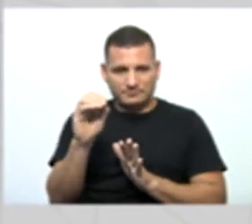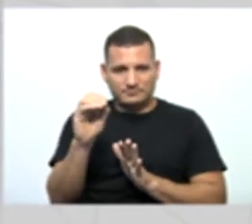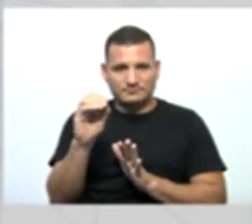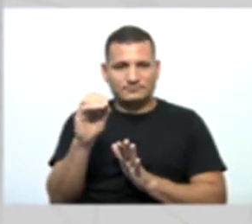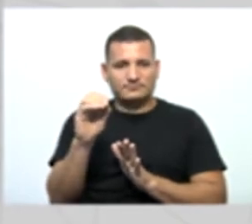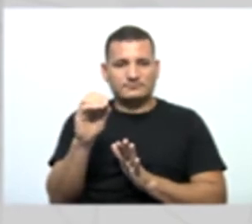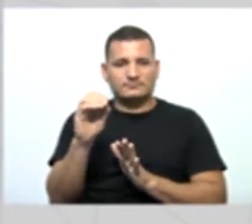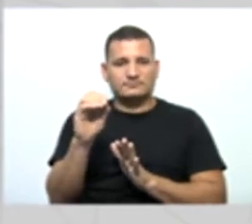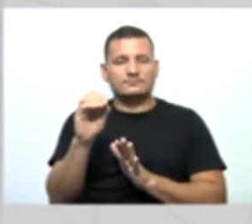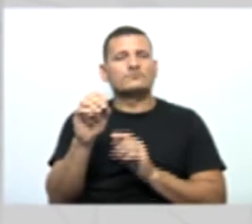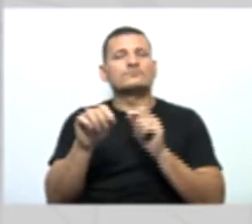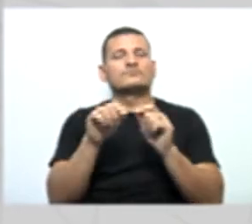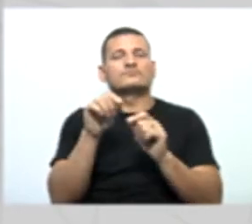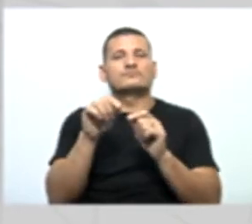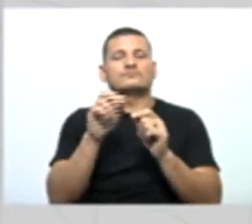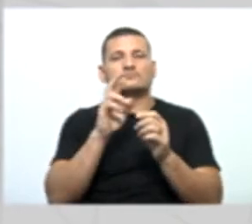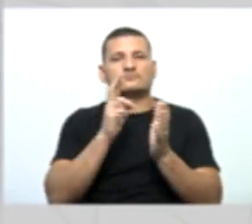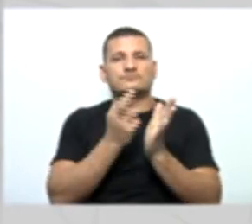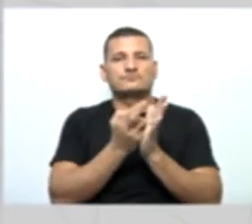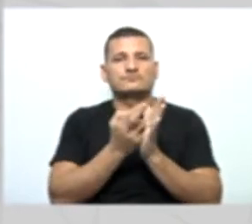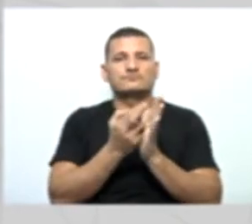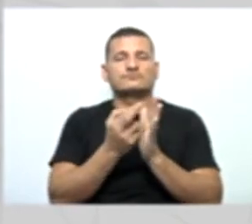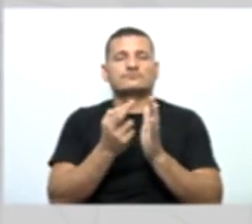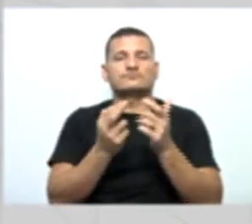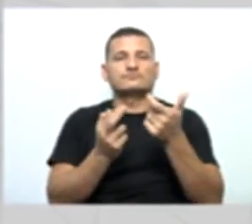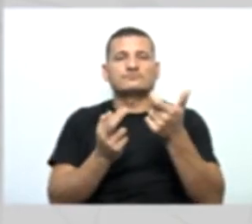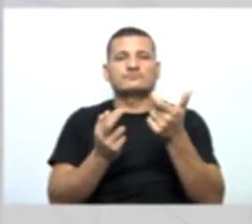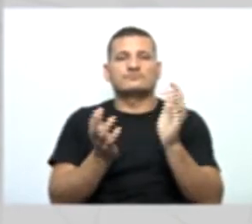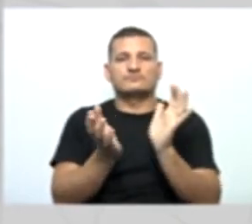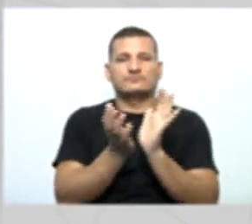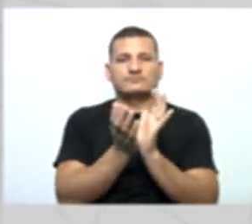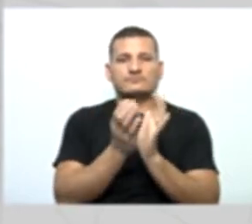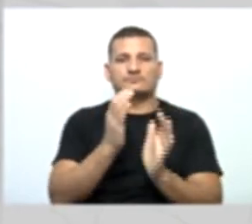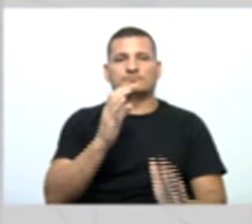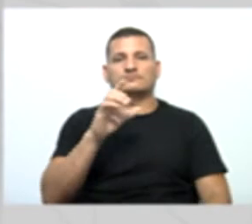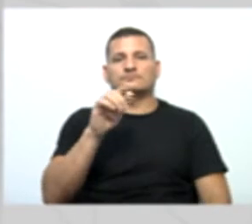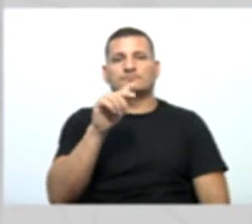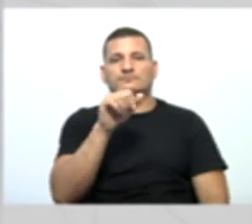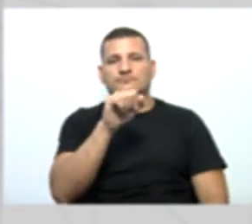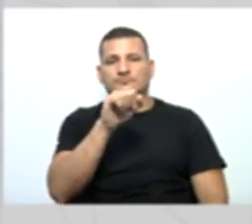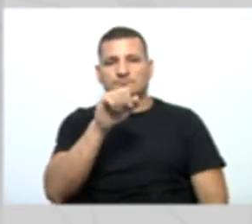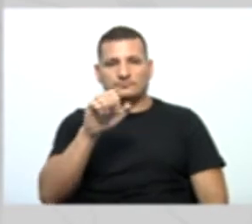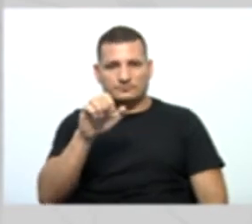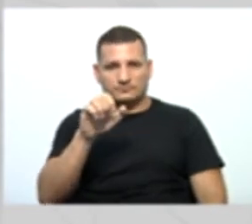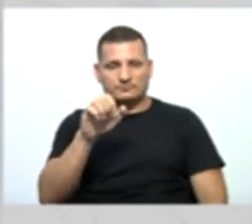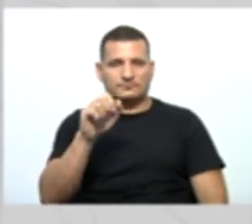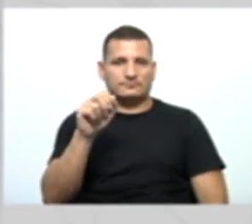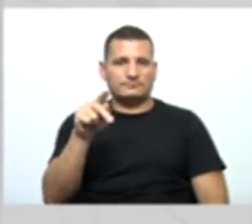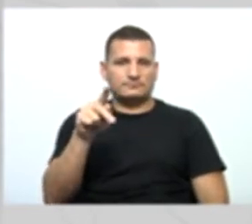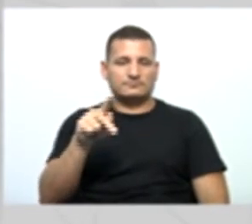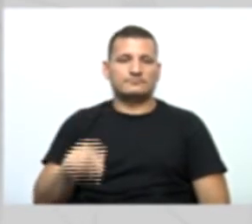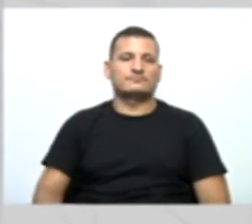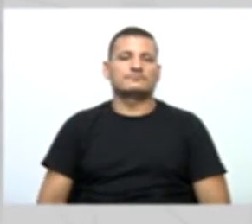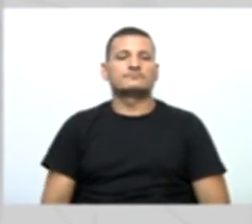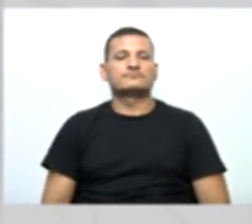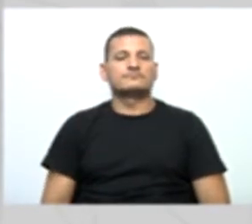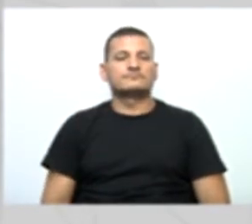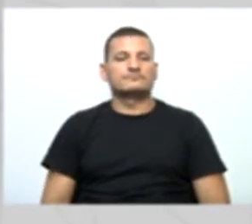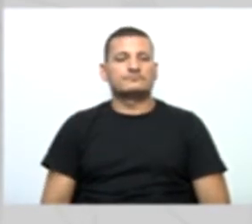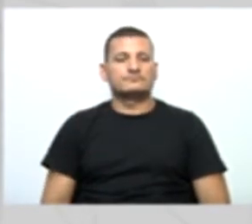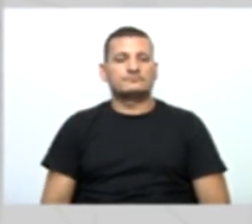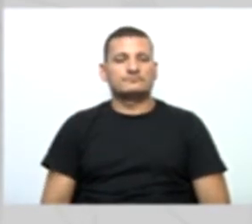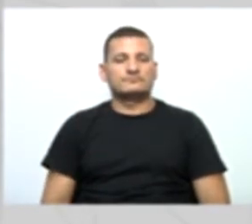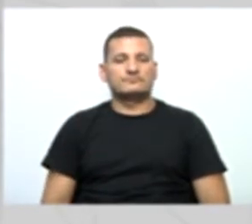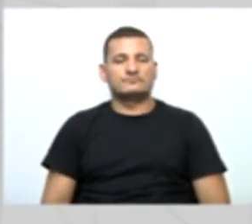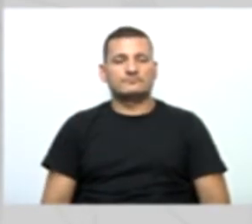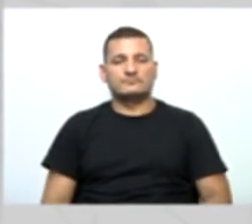POO, conceitue o que é uma classe. Tudo baseado na aula de hoje, ok, pessoal? Antes da gente começar a